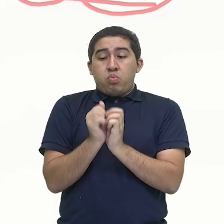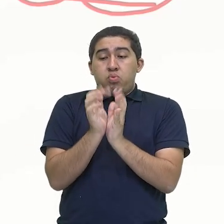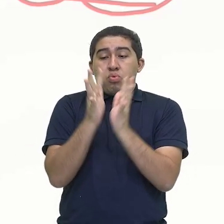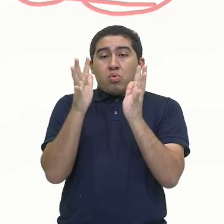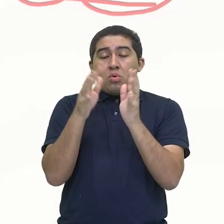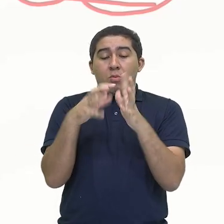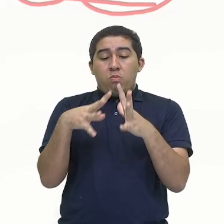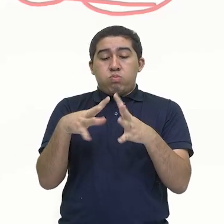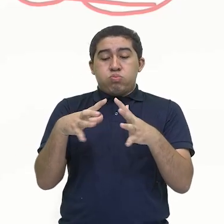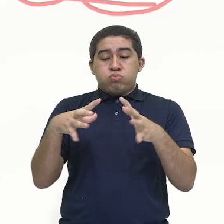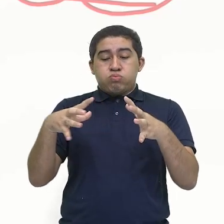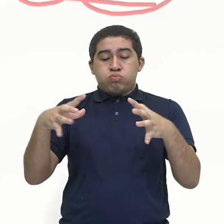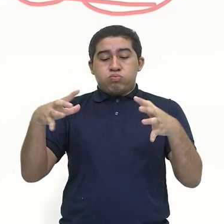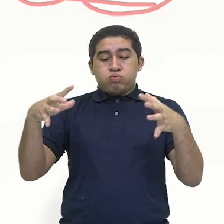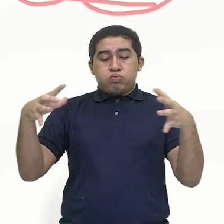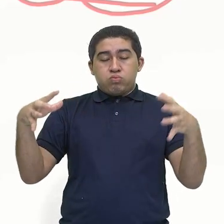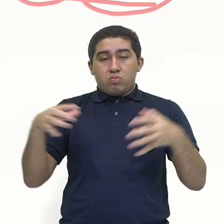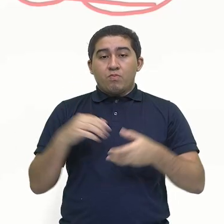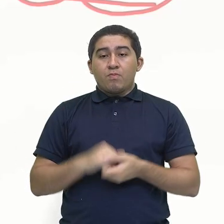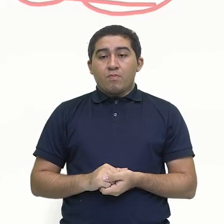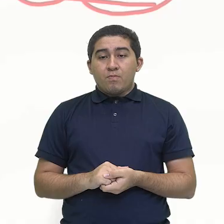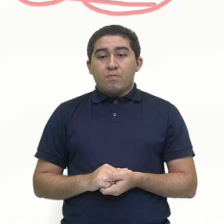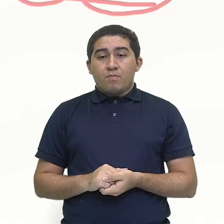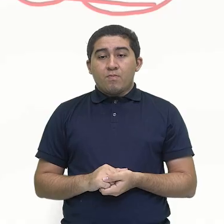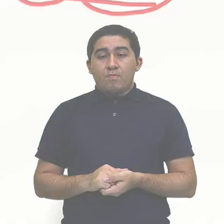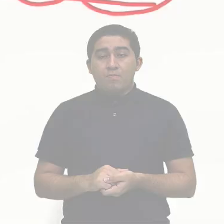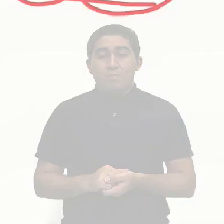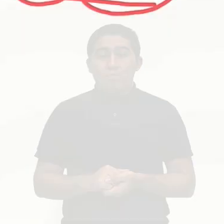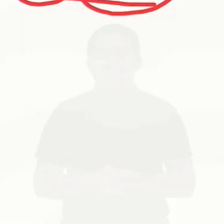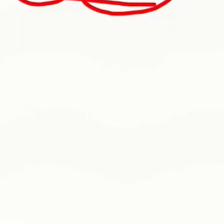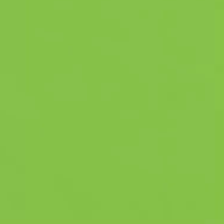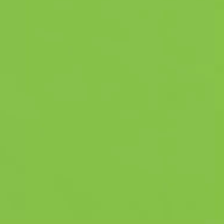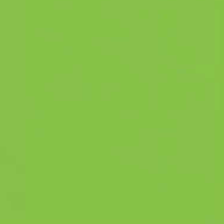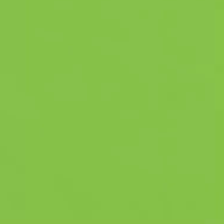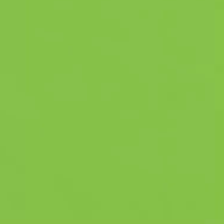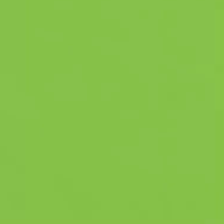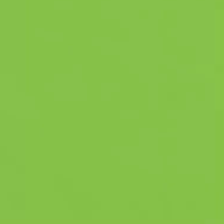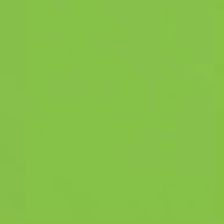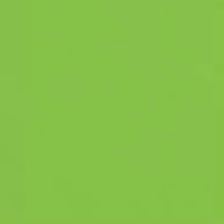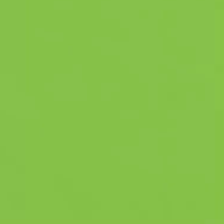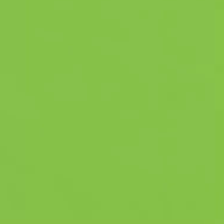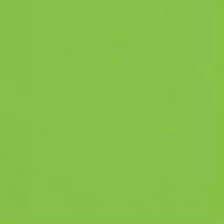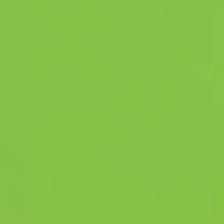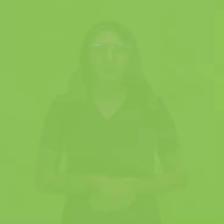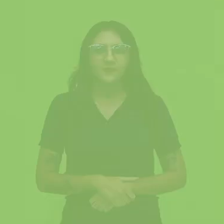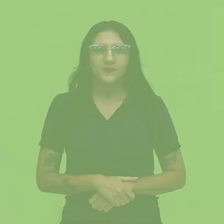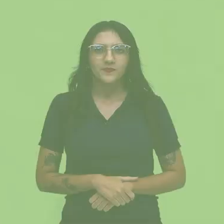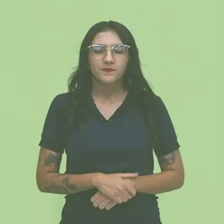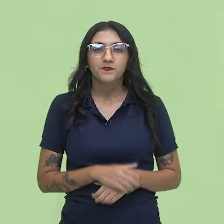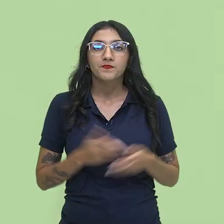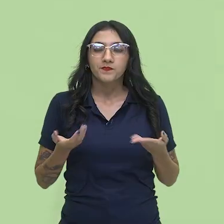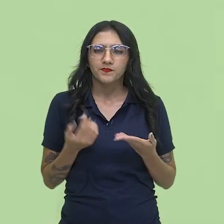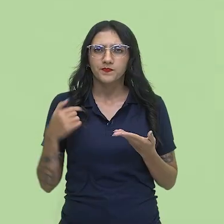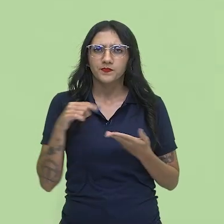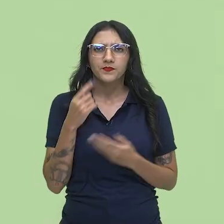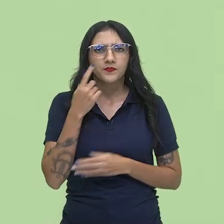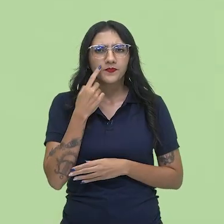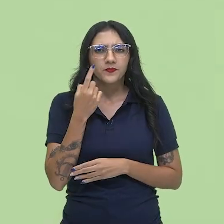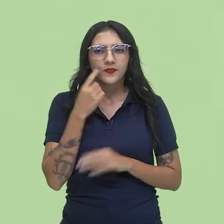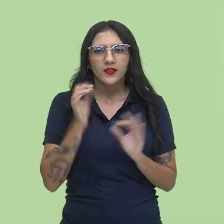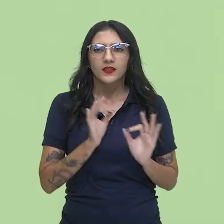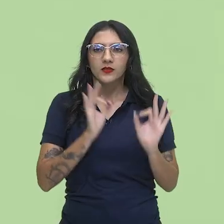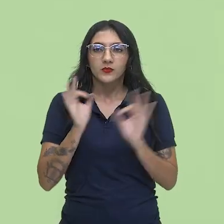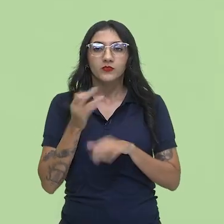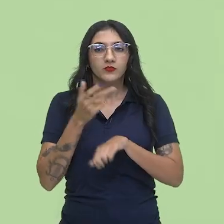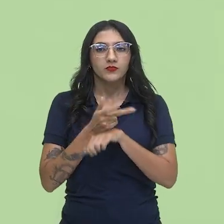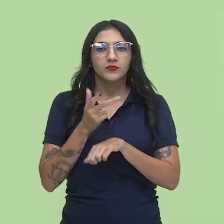gás carbônico aí presente, né, da reação. Agora a gente vai assistir, né, um vídeo e esse vídeo